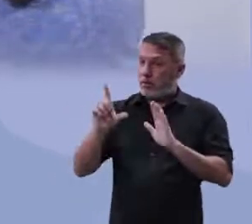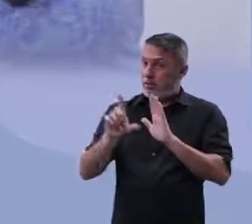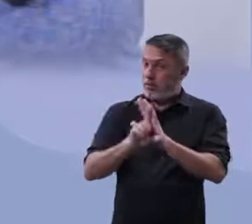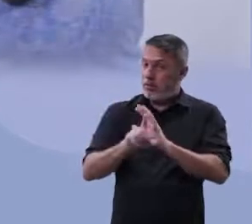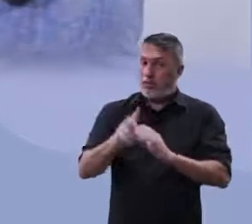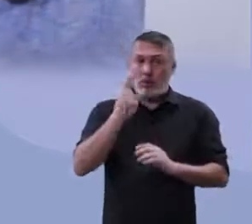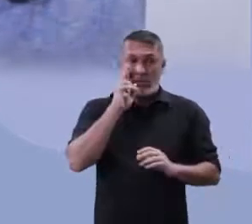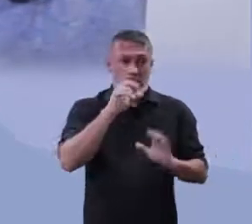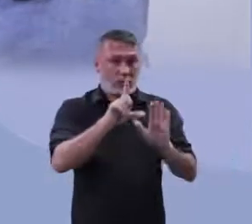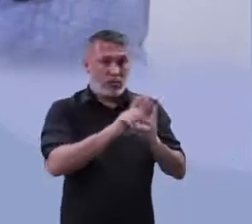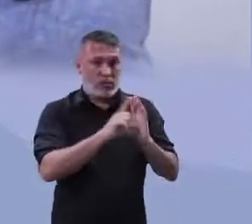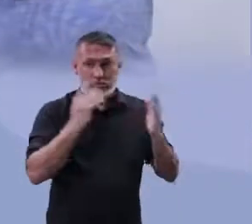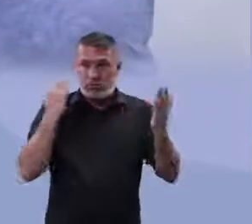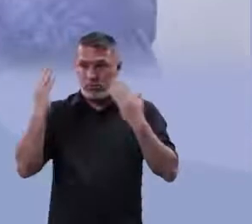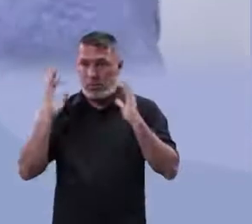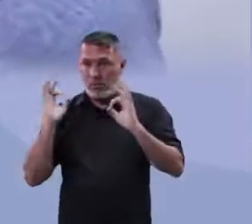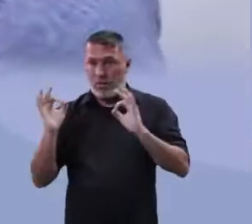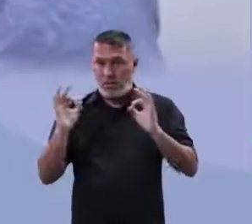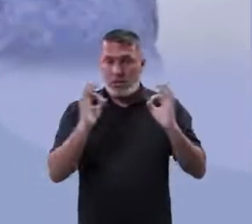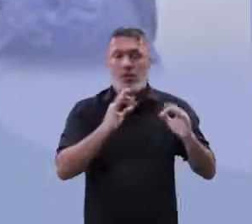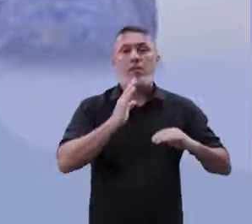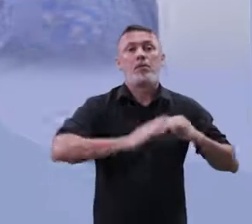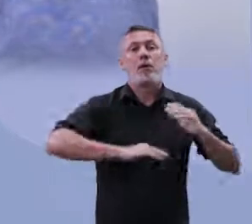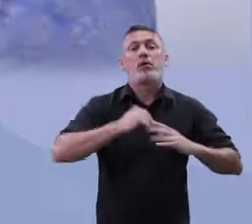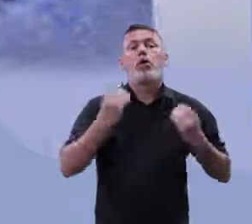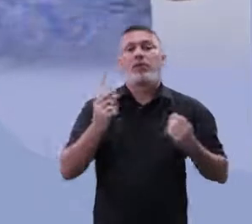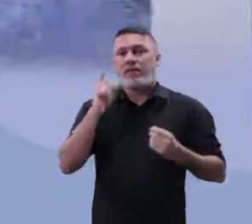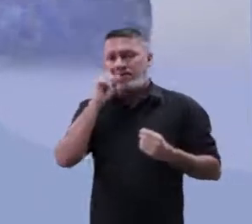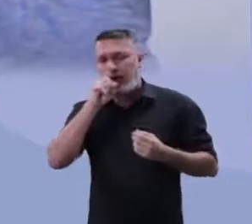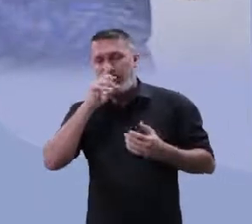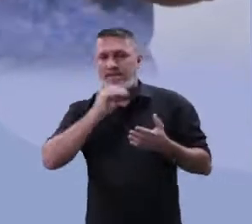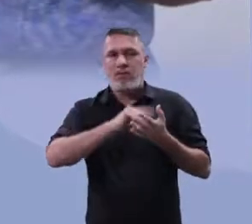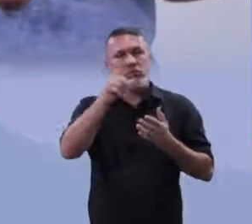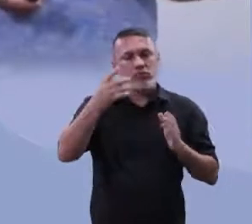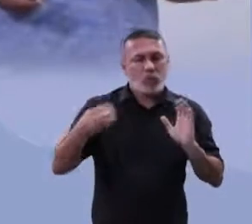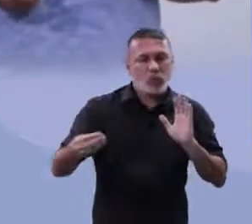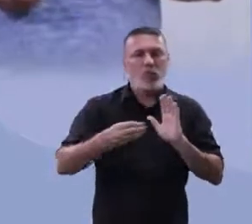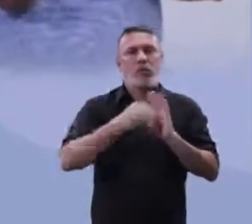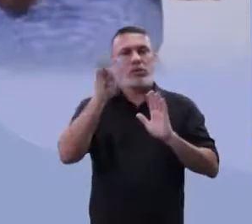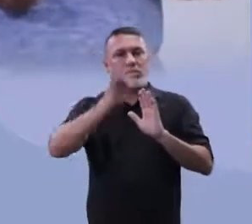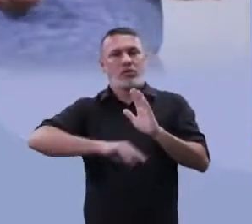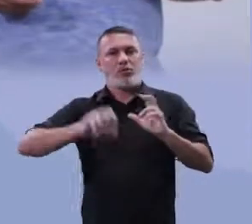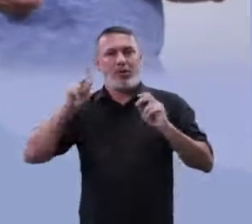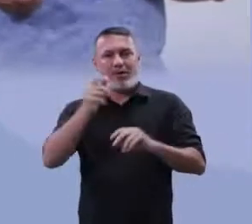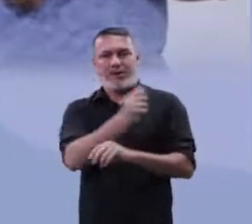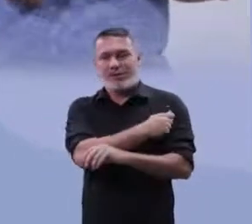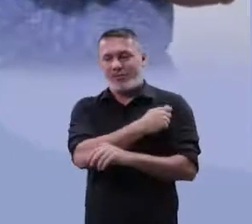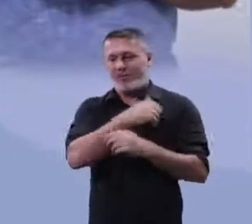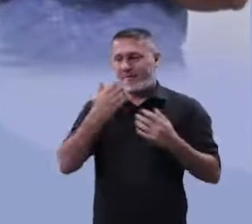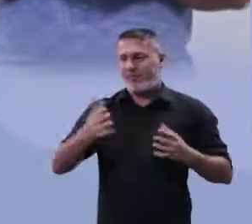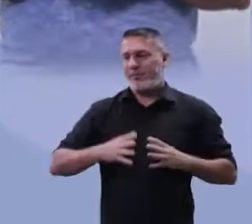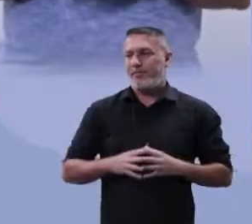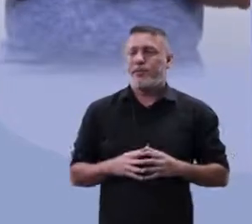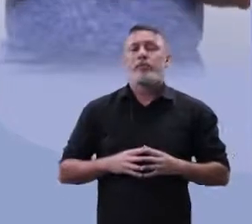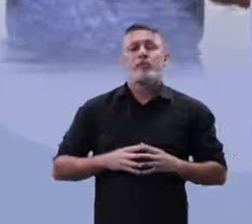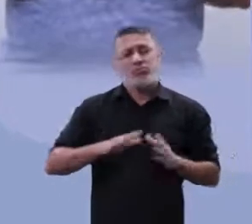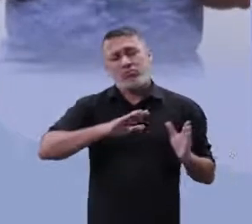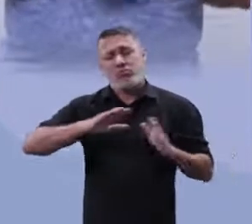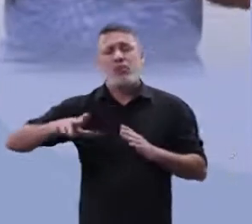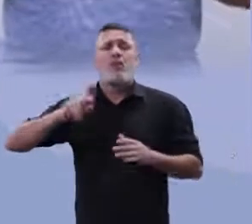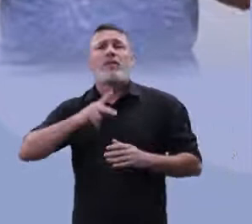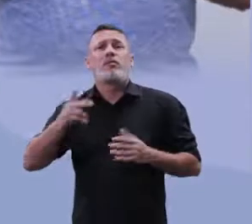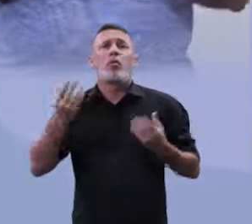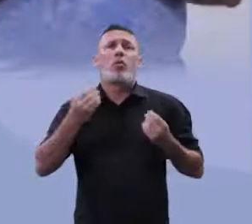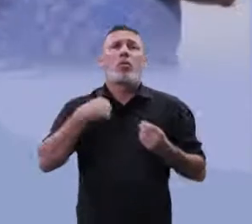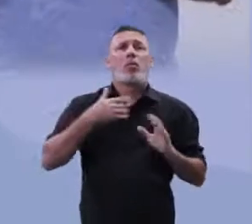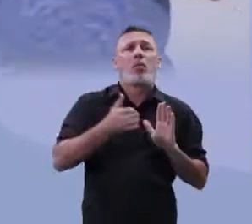lei, vê se ela está na teoria, ela é perfeita. Como é que ela está na prática? Tem falha? Então joga isso dentro do seu texto, ok, meu aluno? Então, professor, o que eu posso